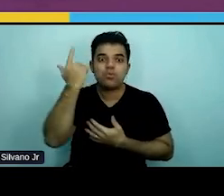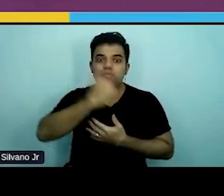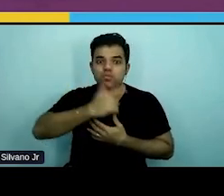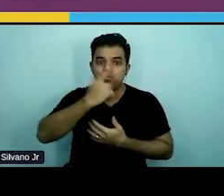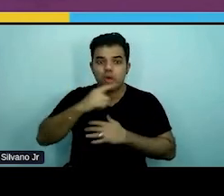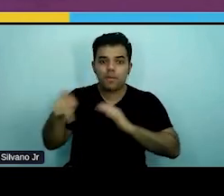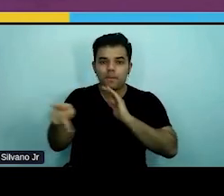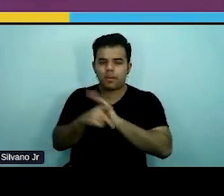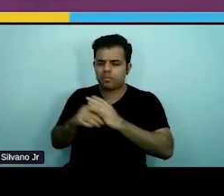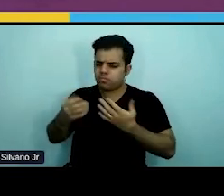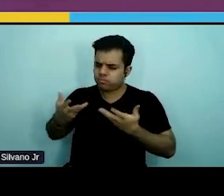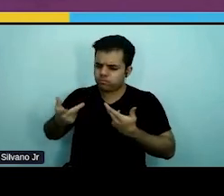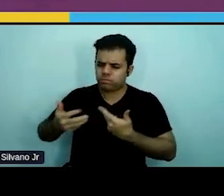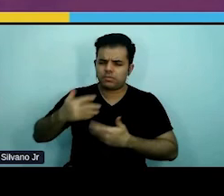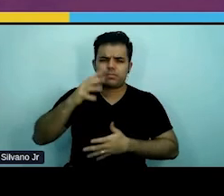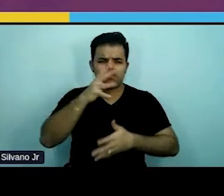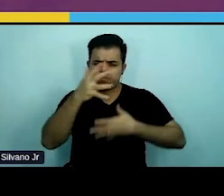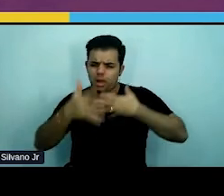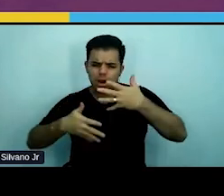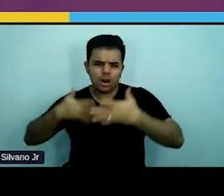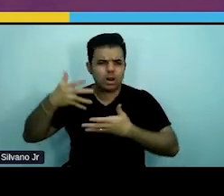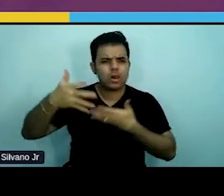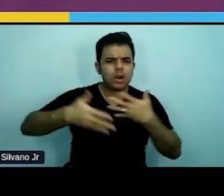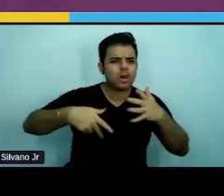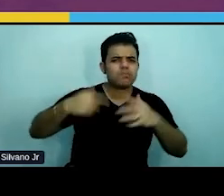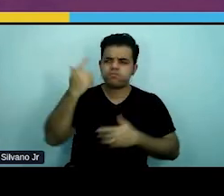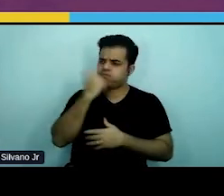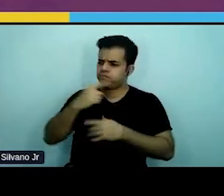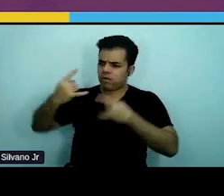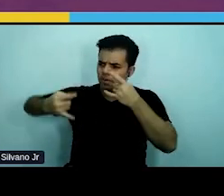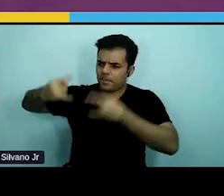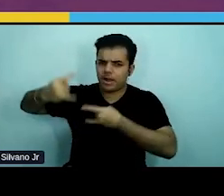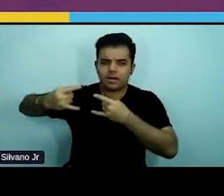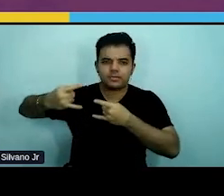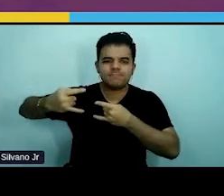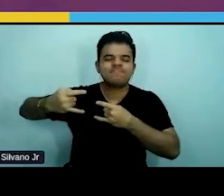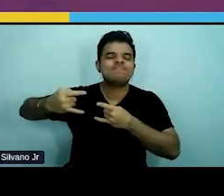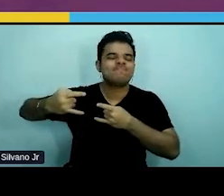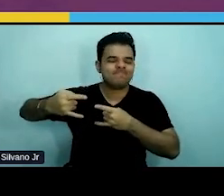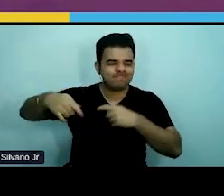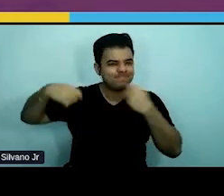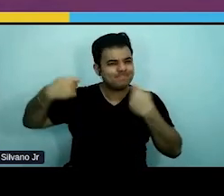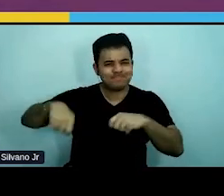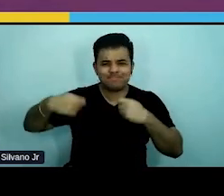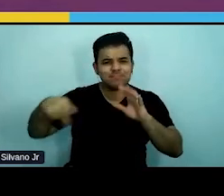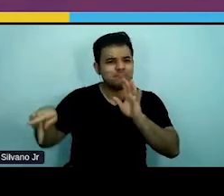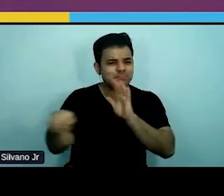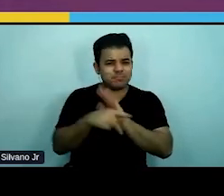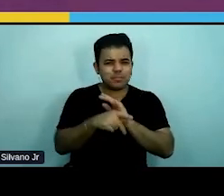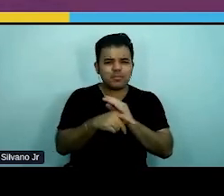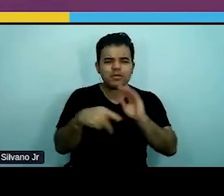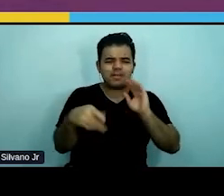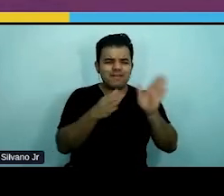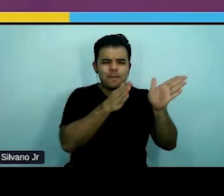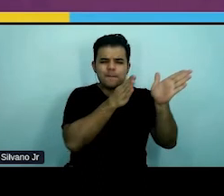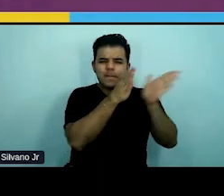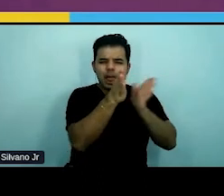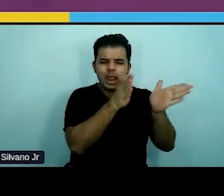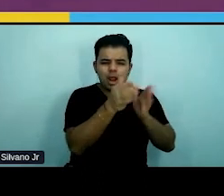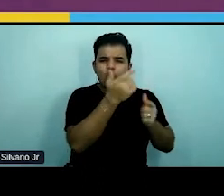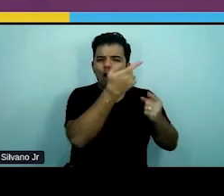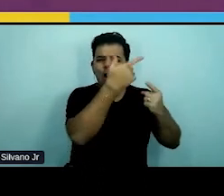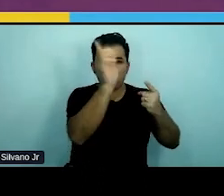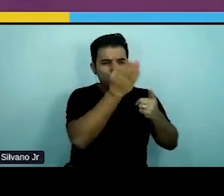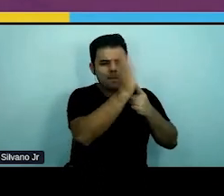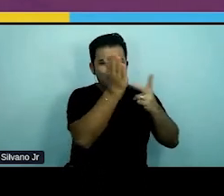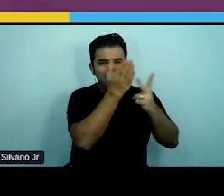um bom desempenho no processo, né, de tradução, ela precisa de muitas sentenças paralelas, tá certo? A gente precisa de muitos